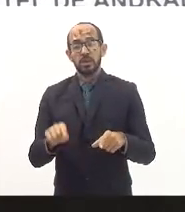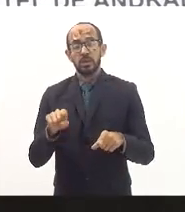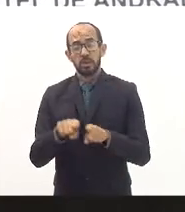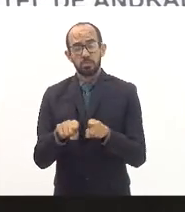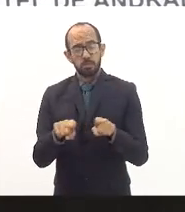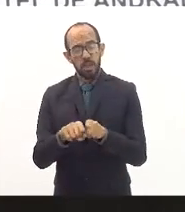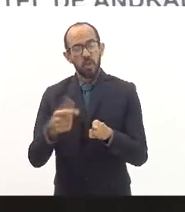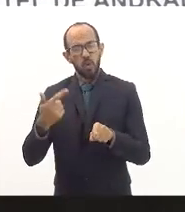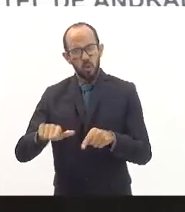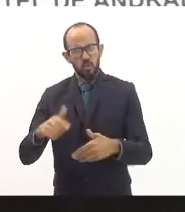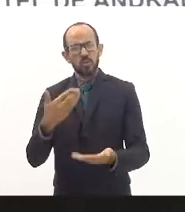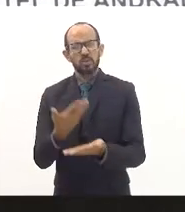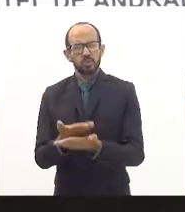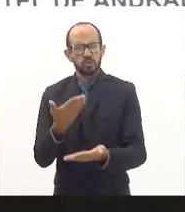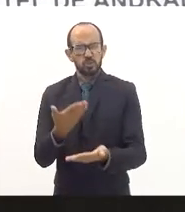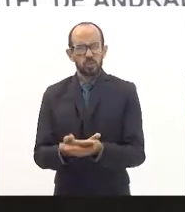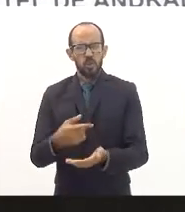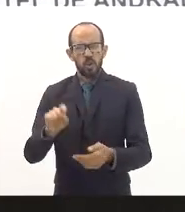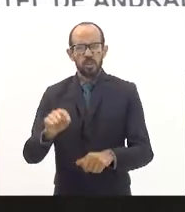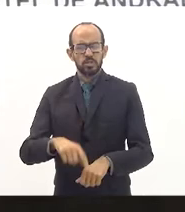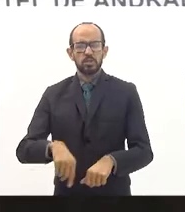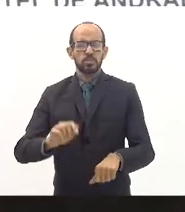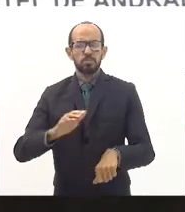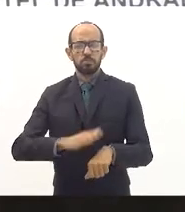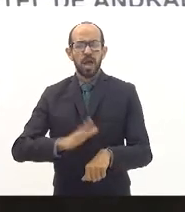a admissão de